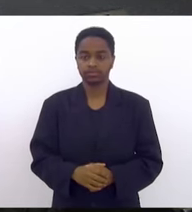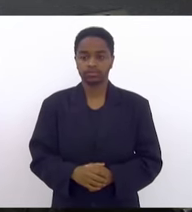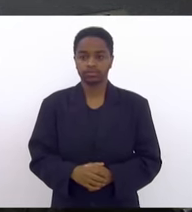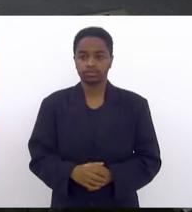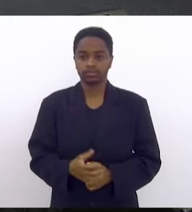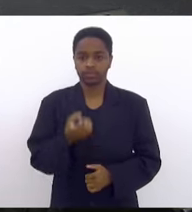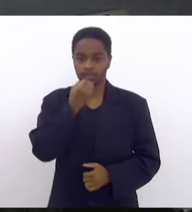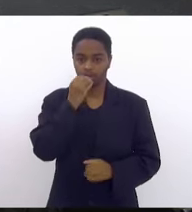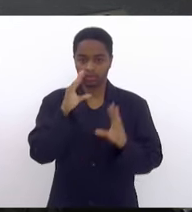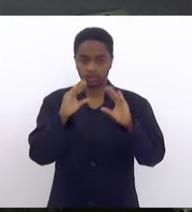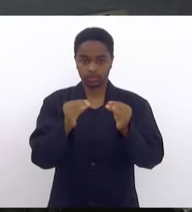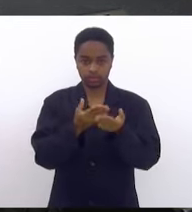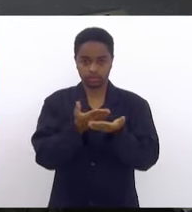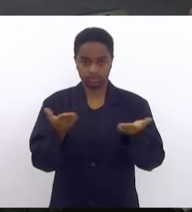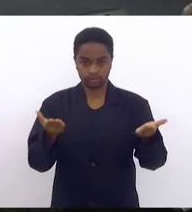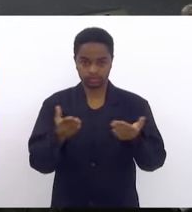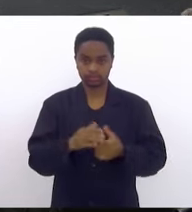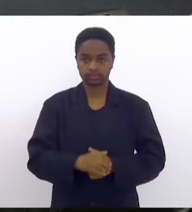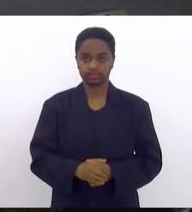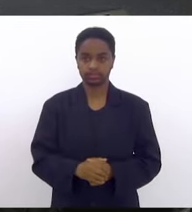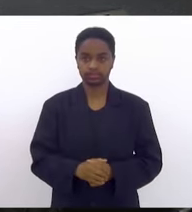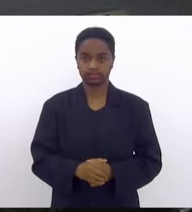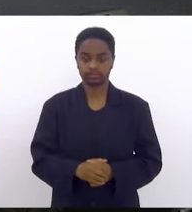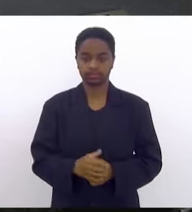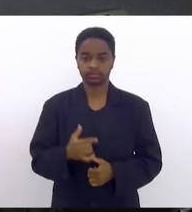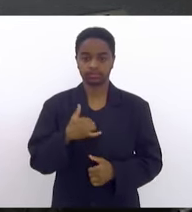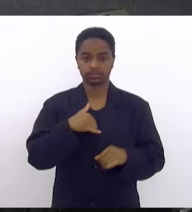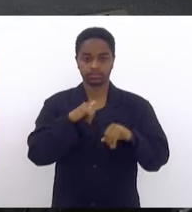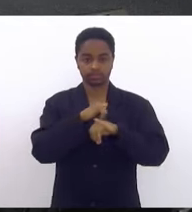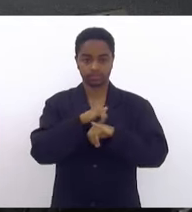Boa noite a todos. Dizer aos irmãos